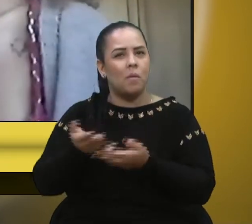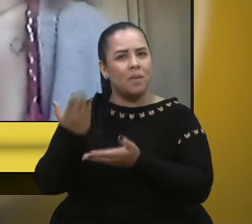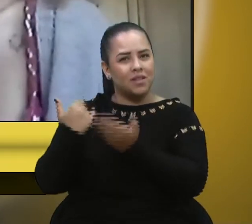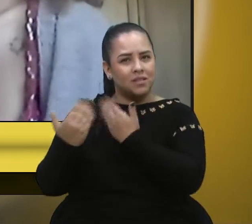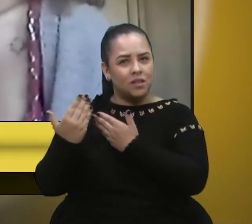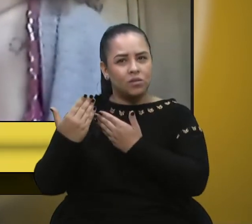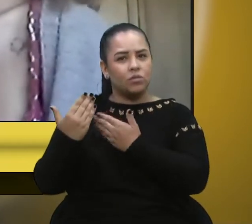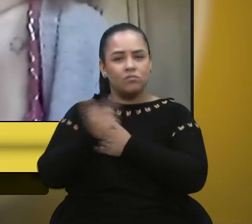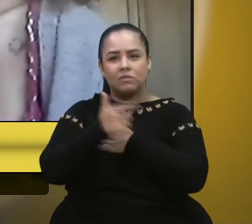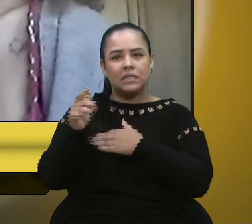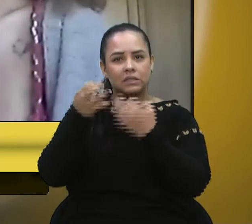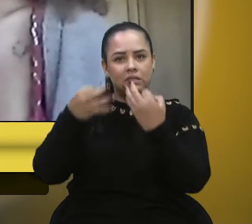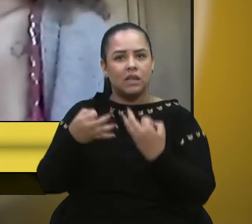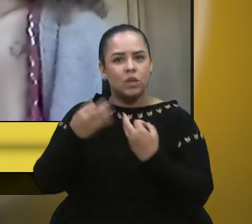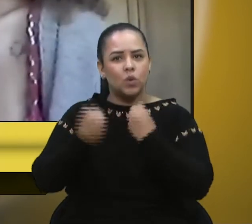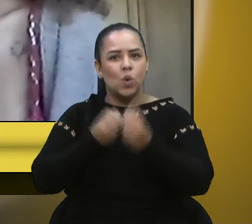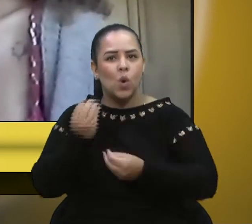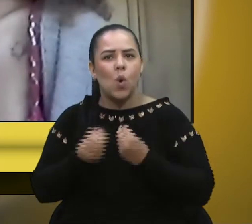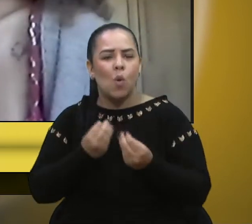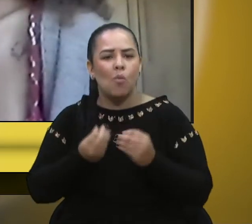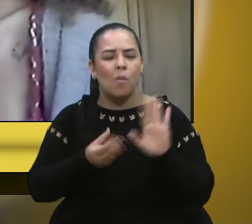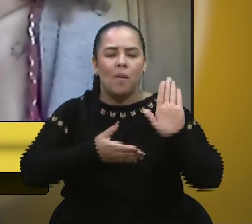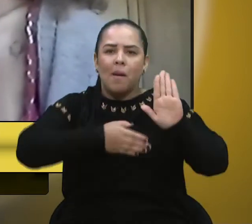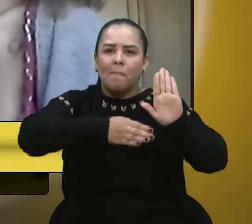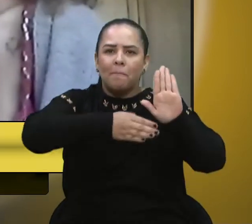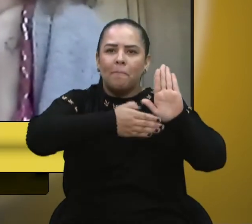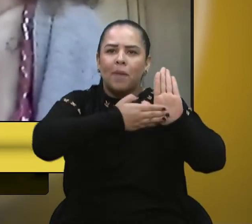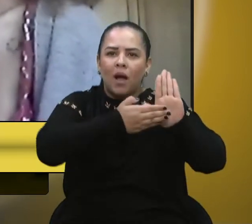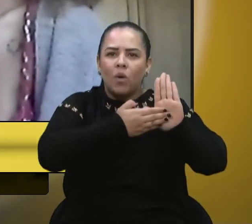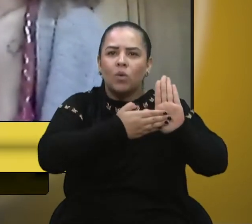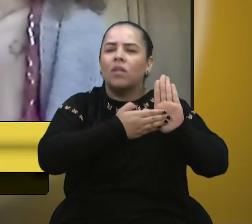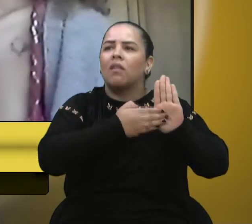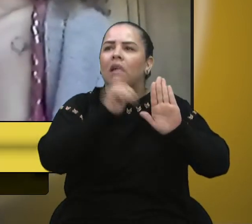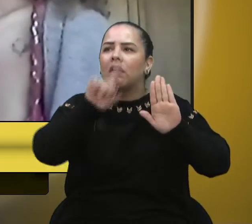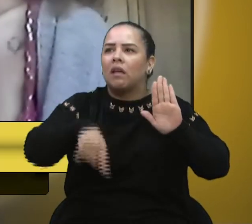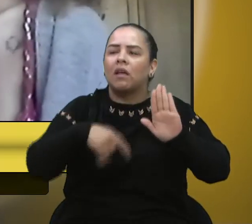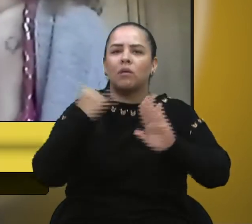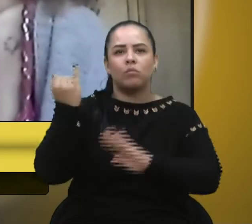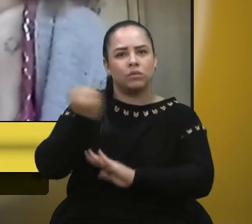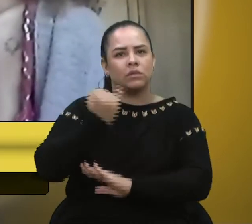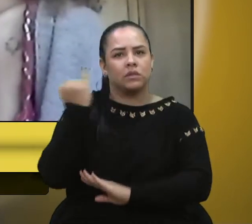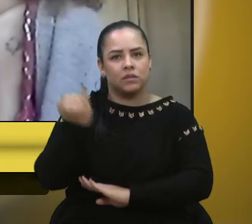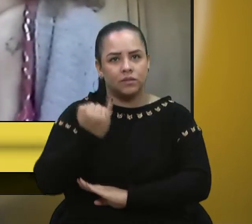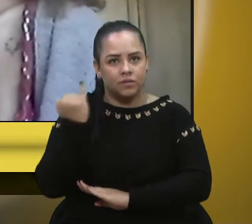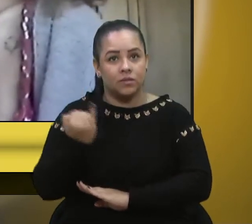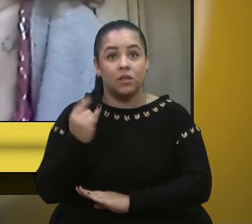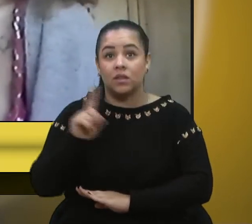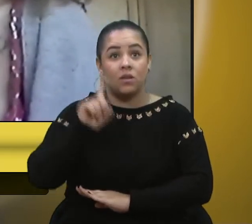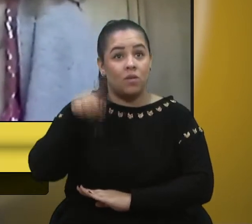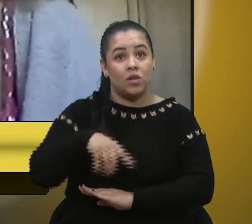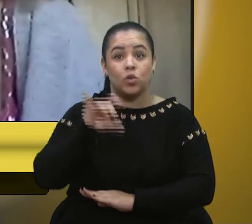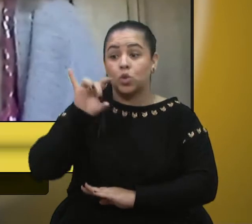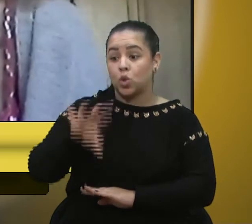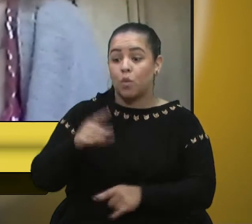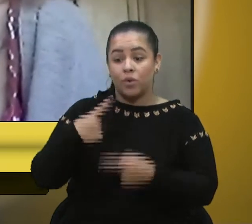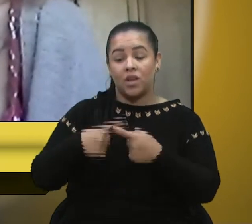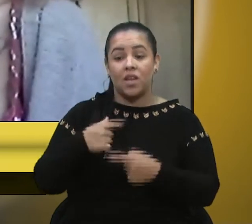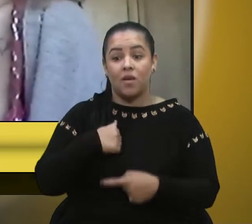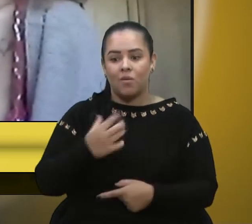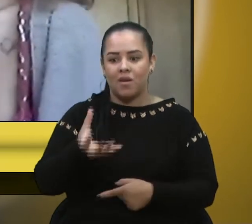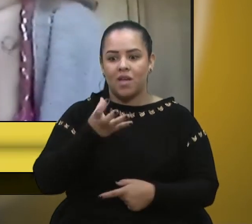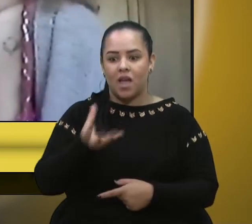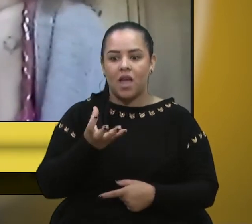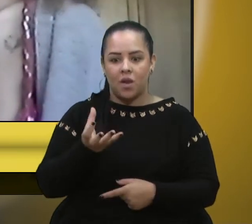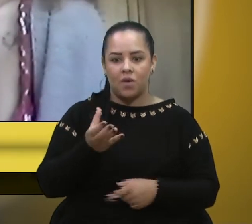certeza de como isso se tornaria uma pauta tão central do meu mandato. Não apenas por querer que ela fosse uma pauta